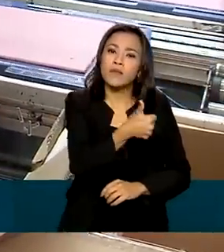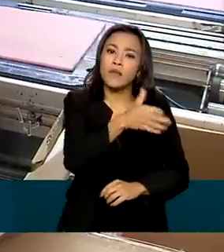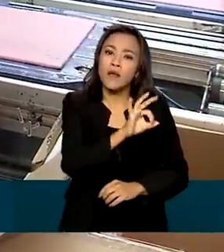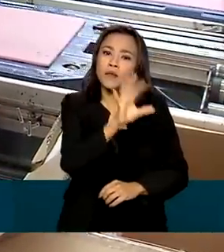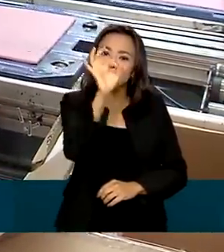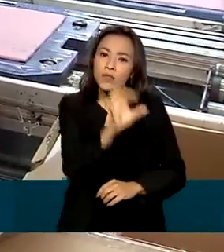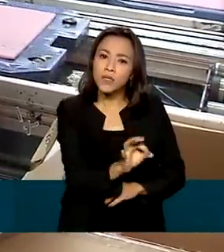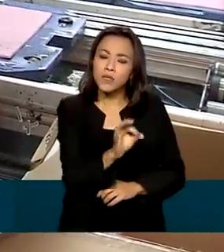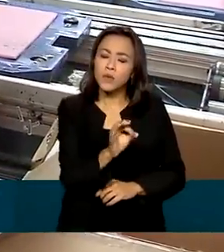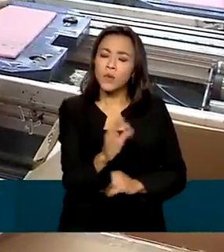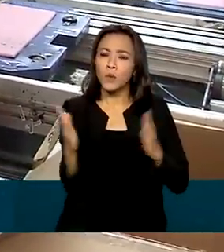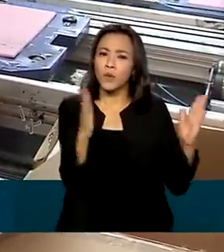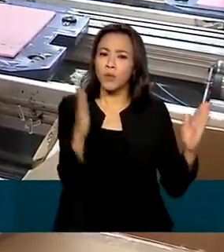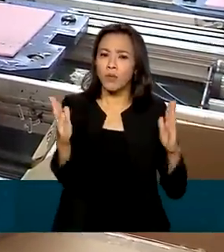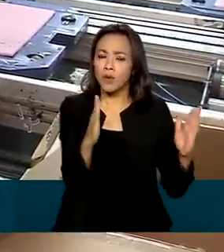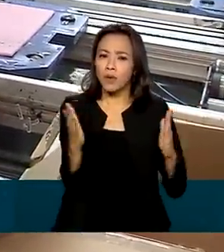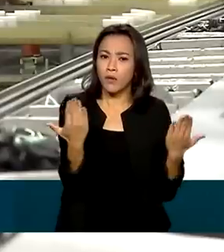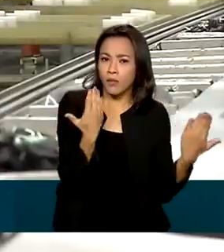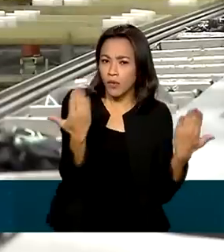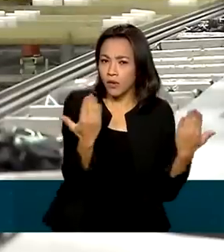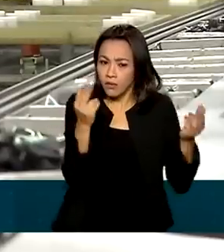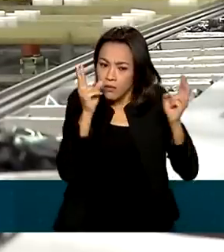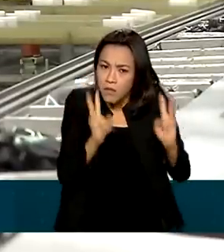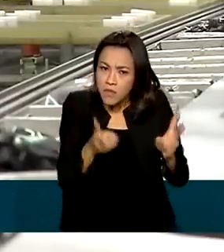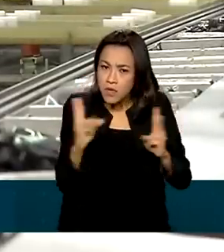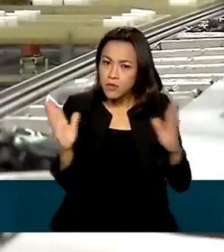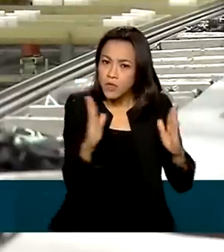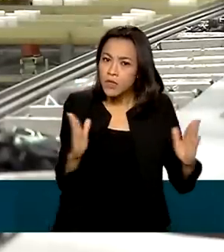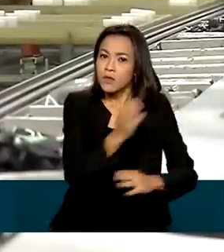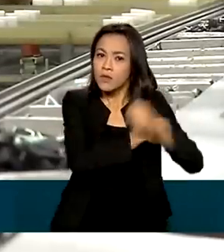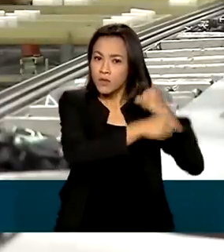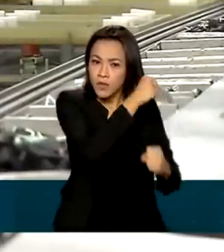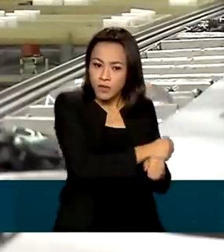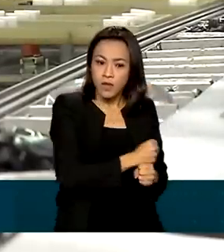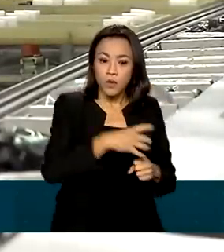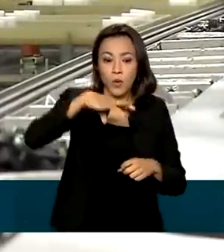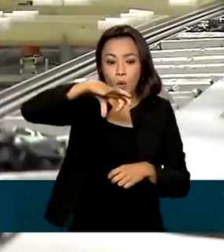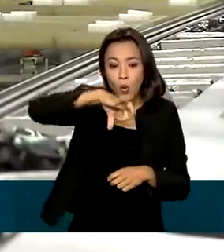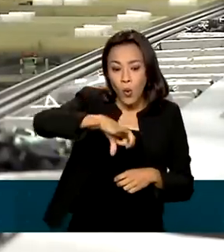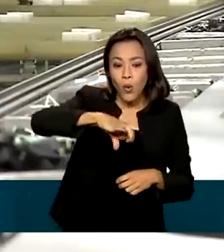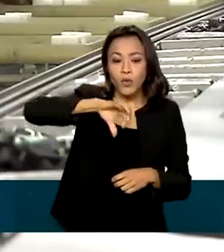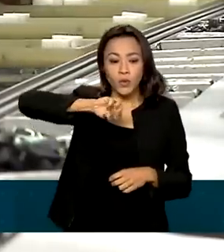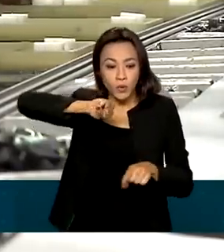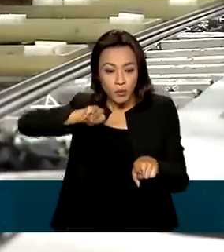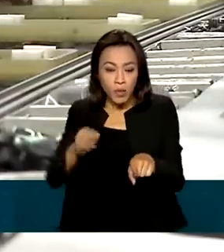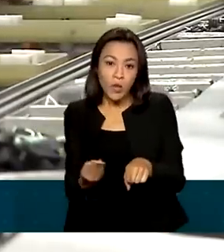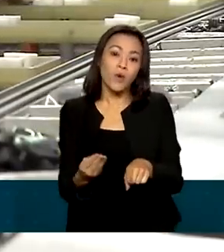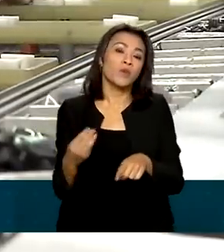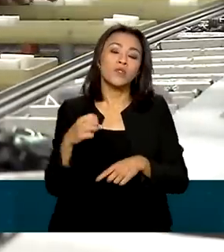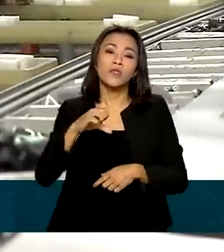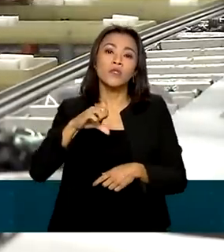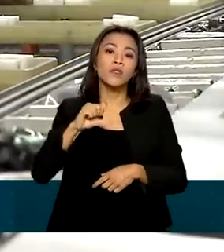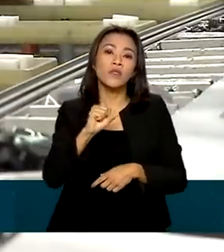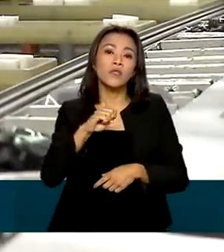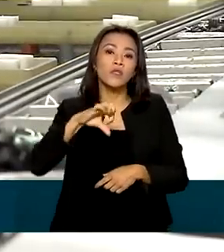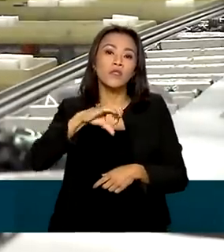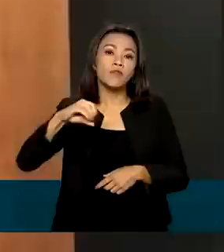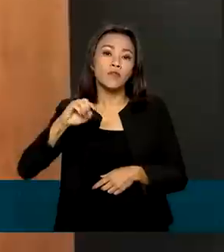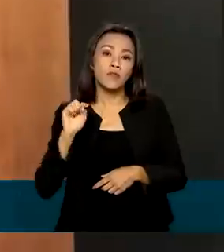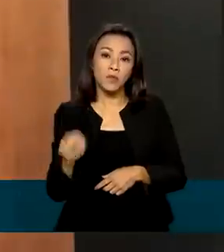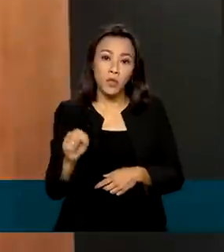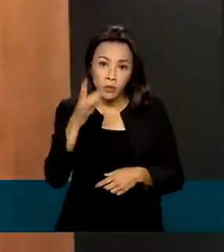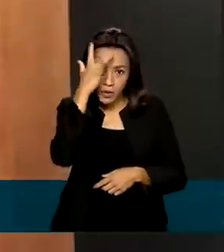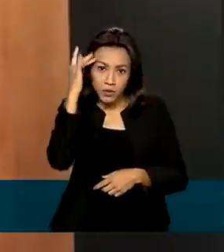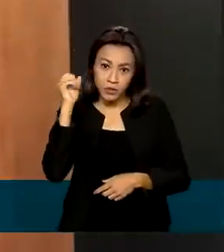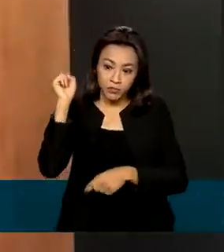comparado ao mesmo período de 2021 são mais oito milhões e 900 mil pessoas no mercado de trabalho em um